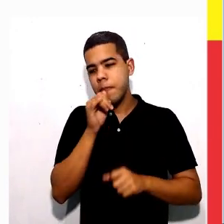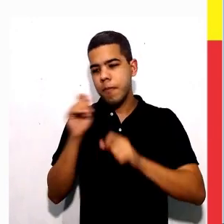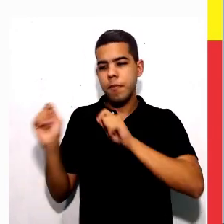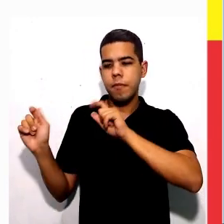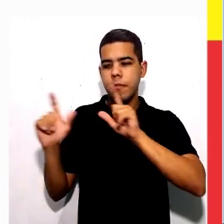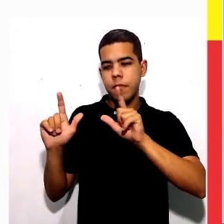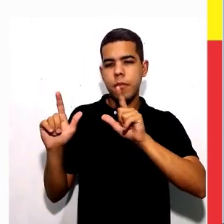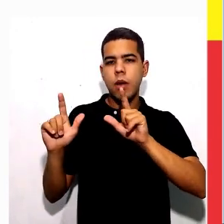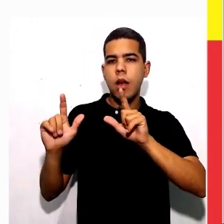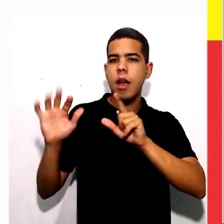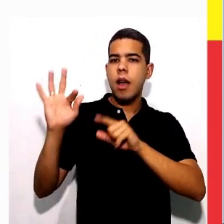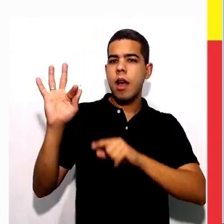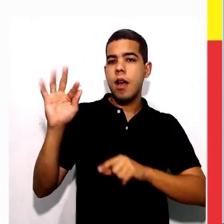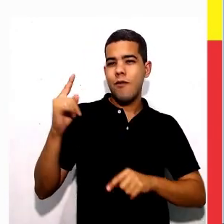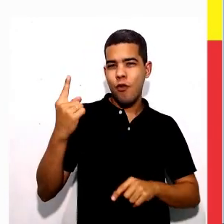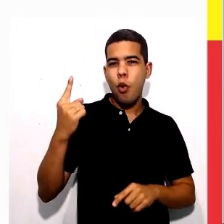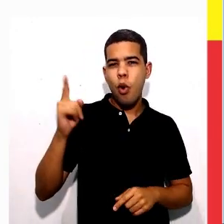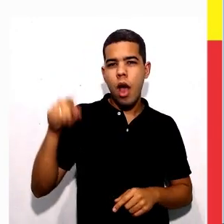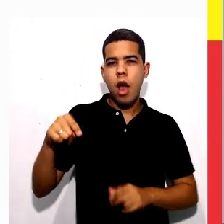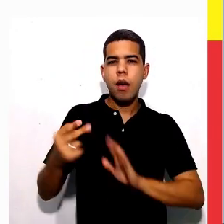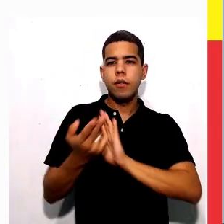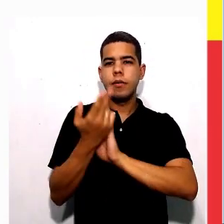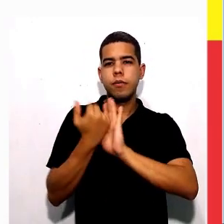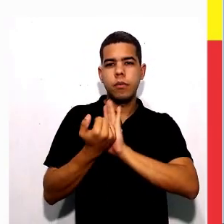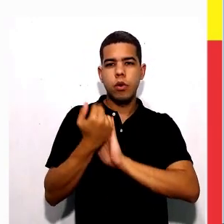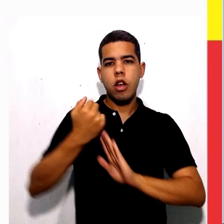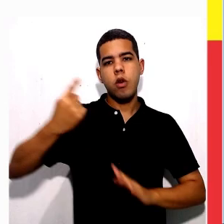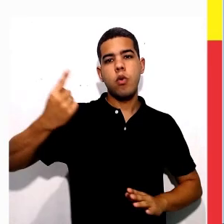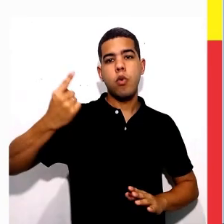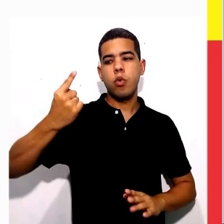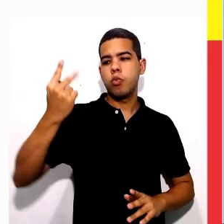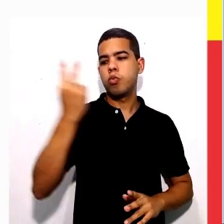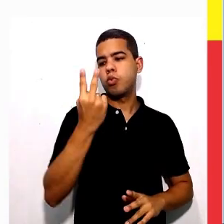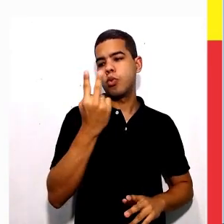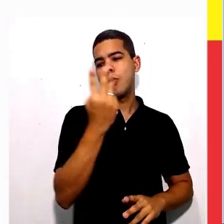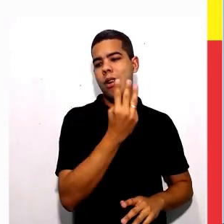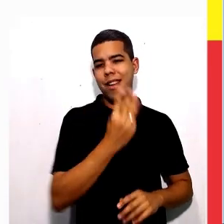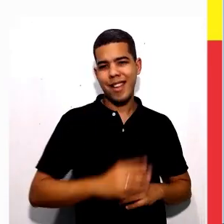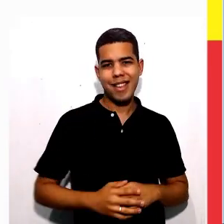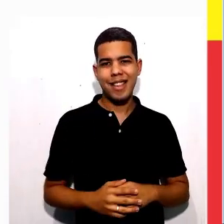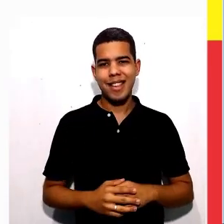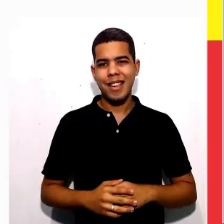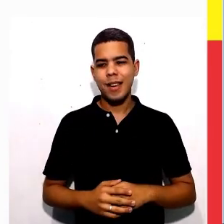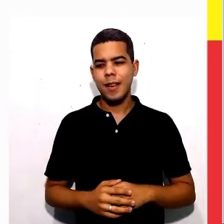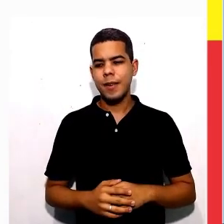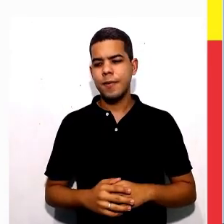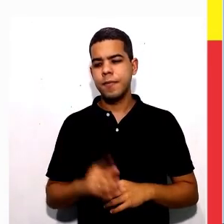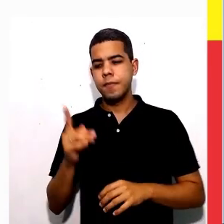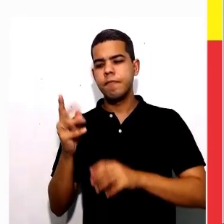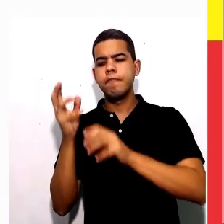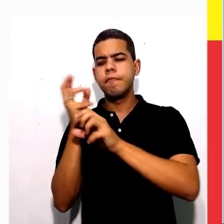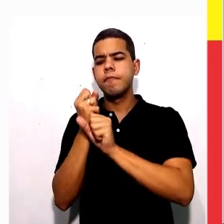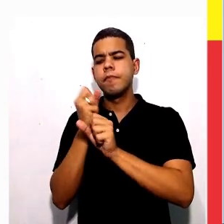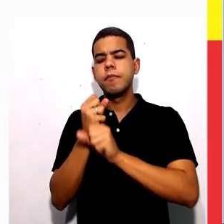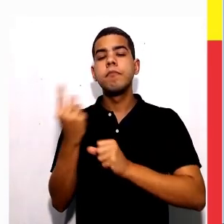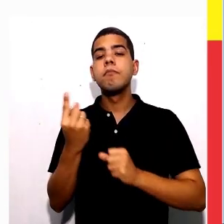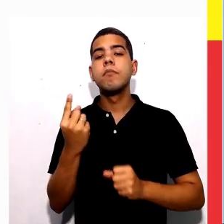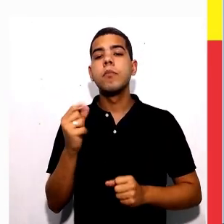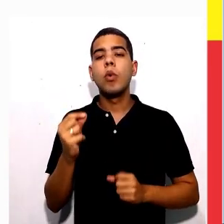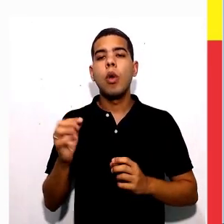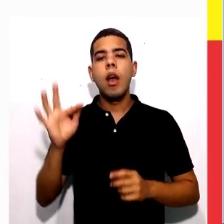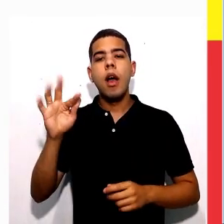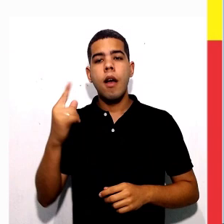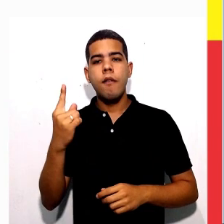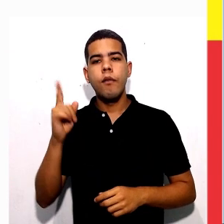1, figura 2, figura 3. Então, contando as figuras, você observa que tem assim, ó,